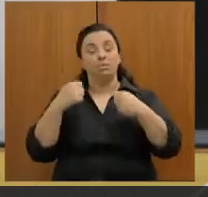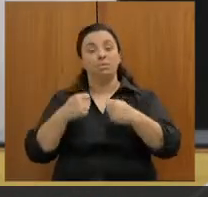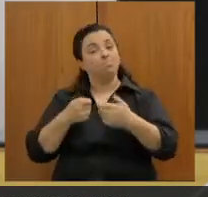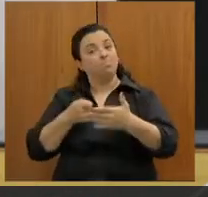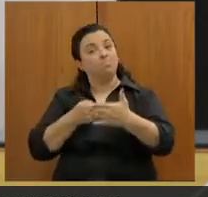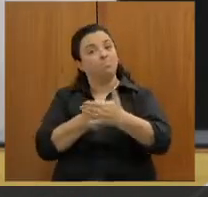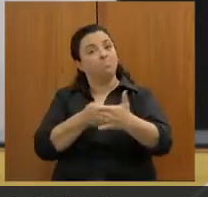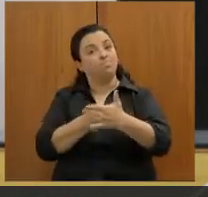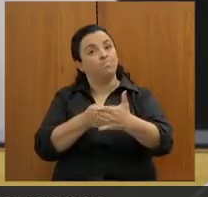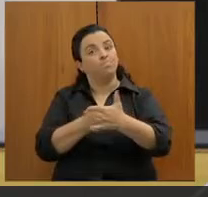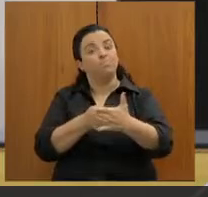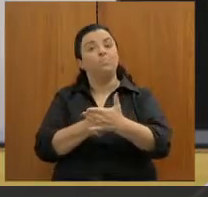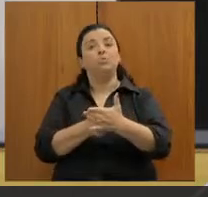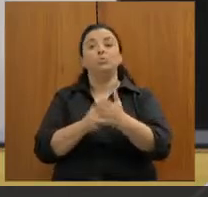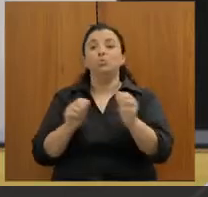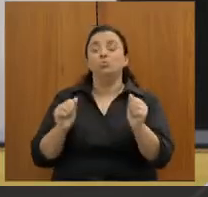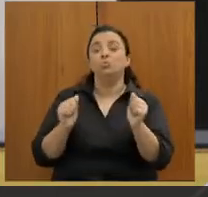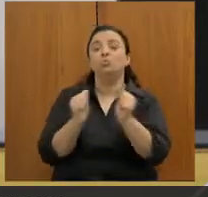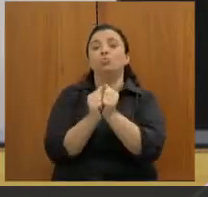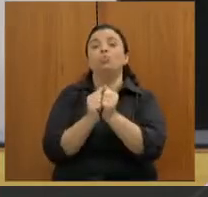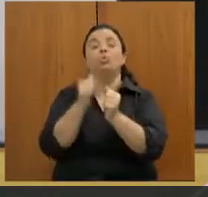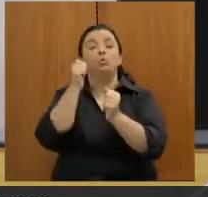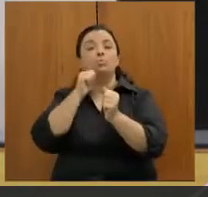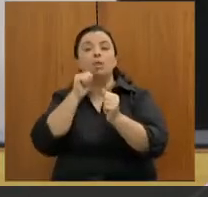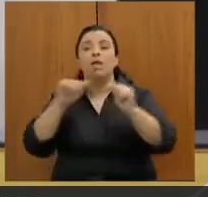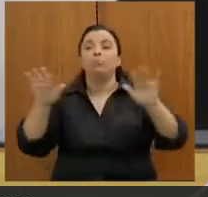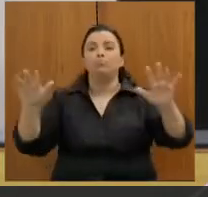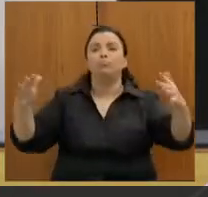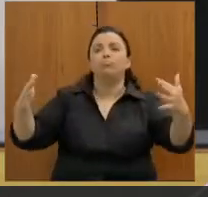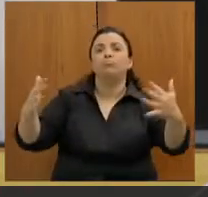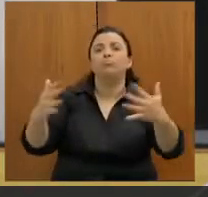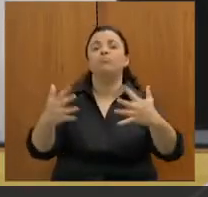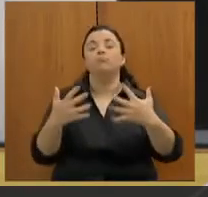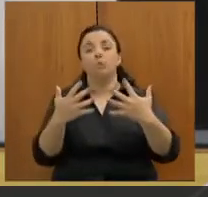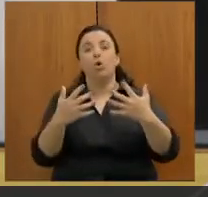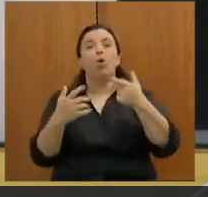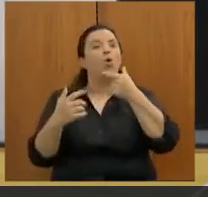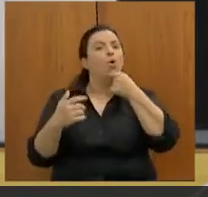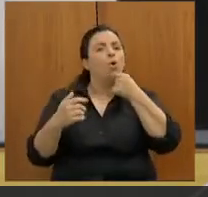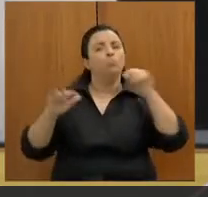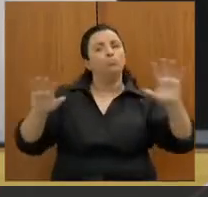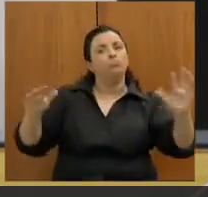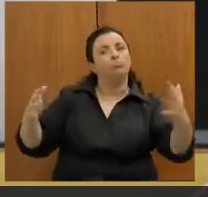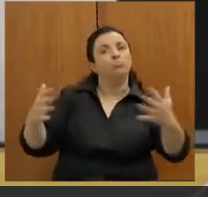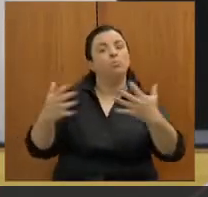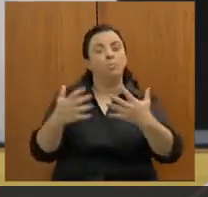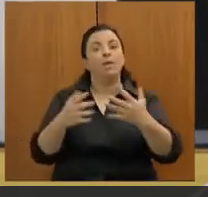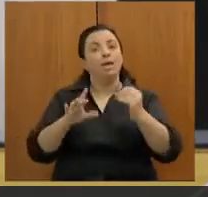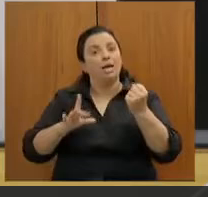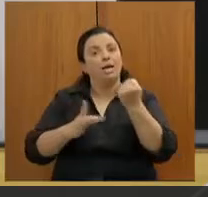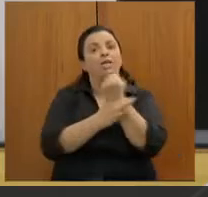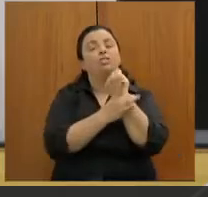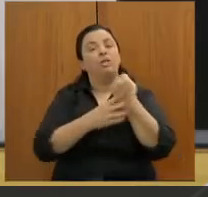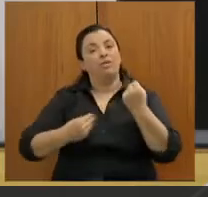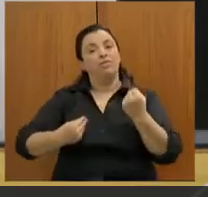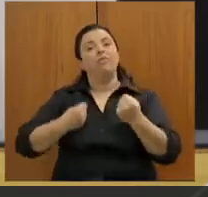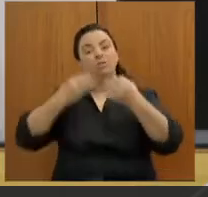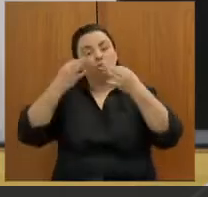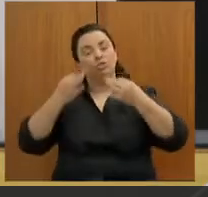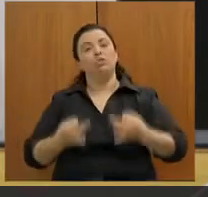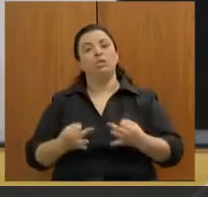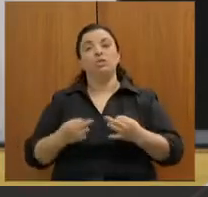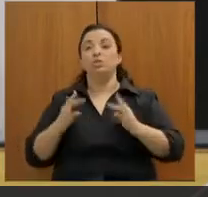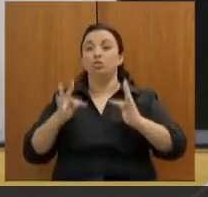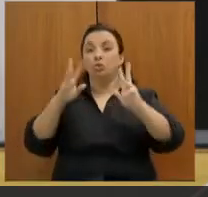enfrentamento conjuntamente com mulheres e homens para que possamos garantir de fato a vida EA dignidade das nossas mulheres